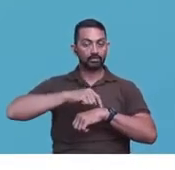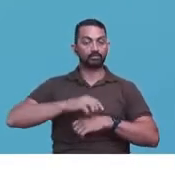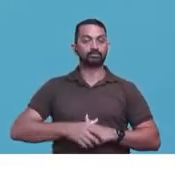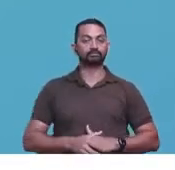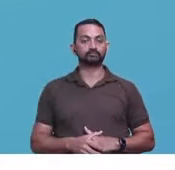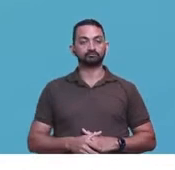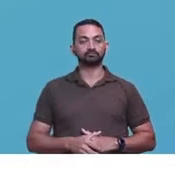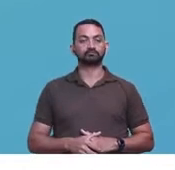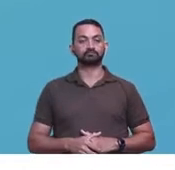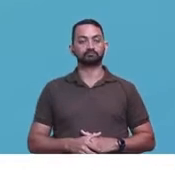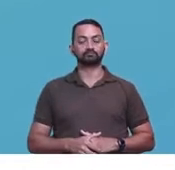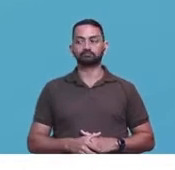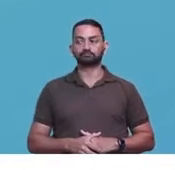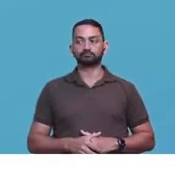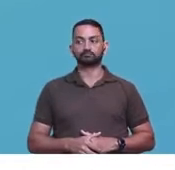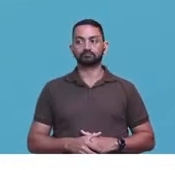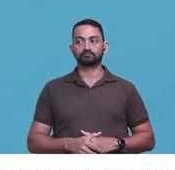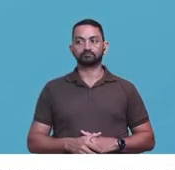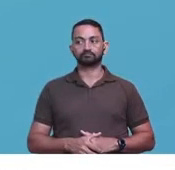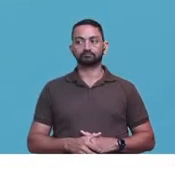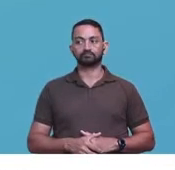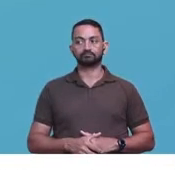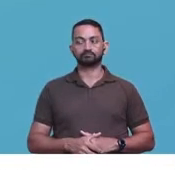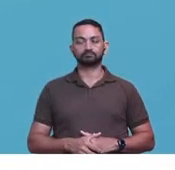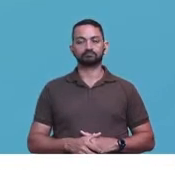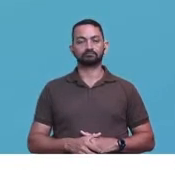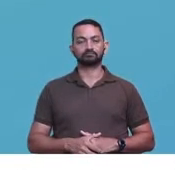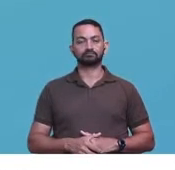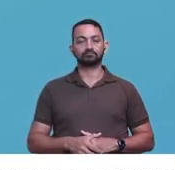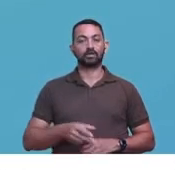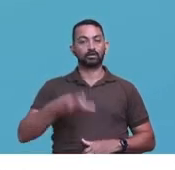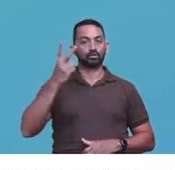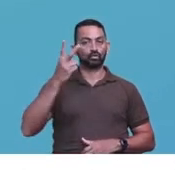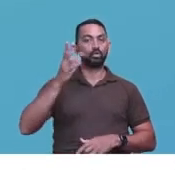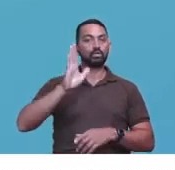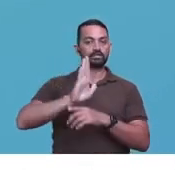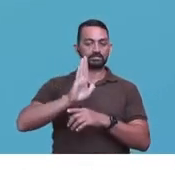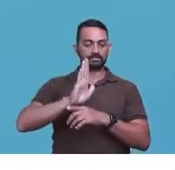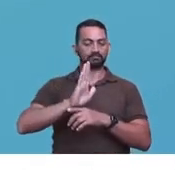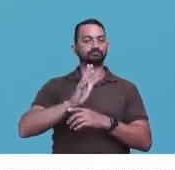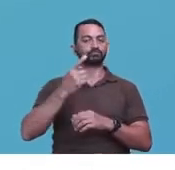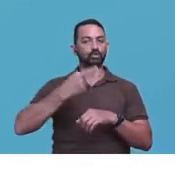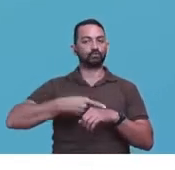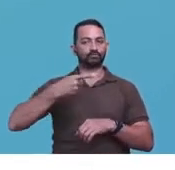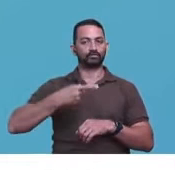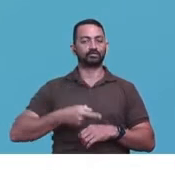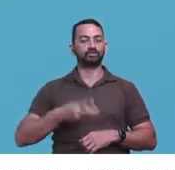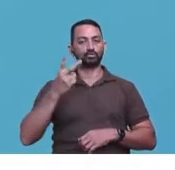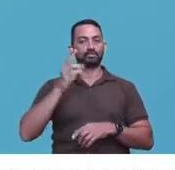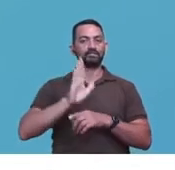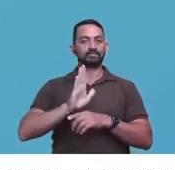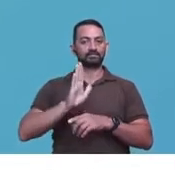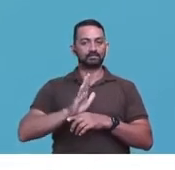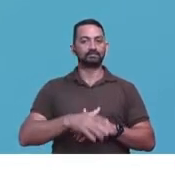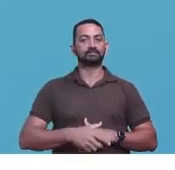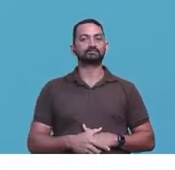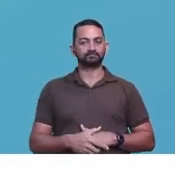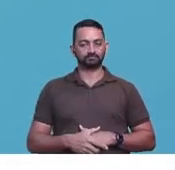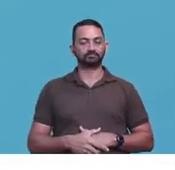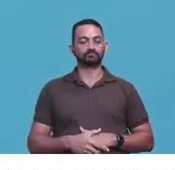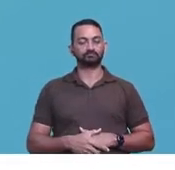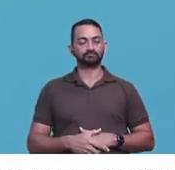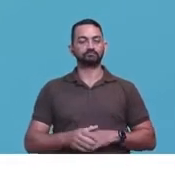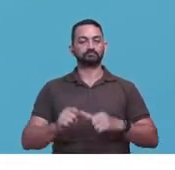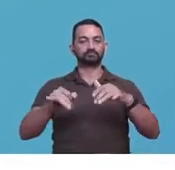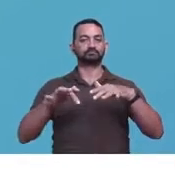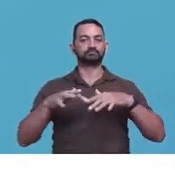questão do horário só um minutinho porque eu não tô conseguindo achar o horário gente vai ter as duas Pronto consegui confirmar as duas